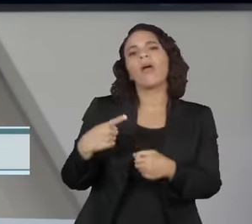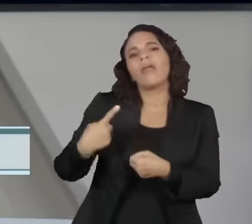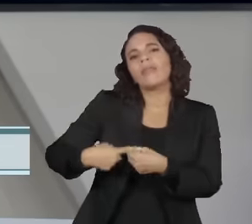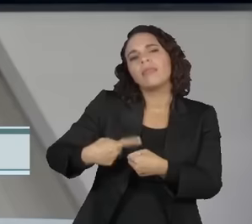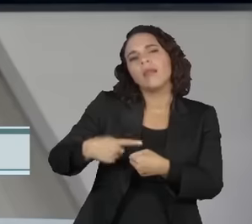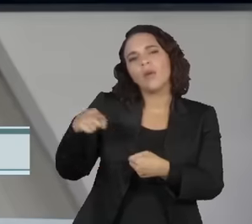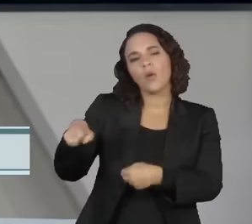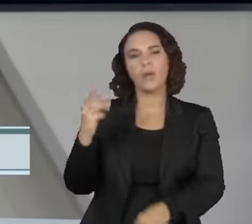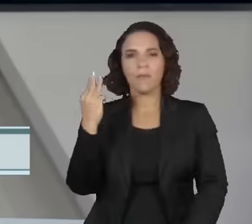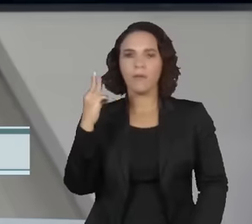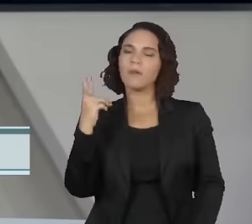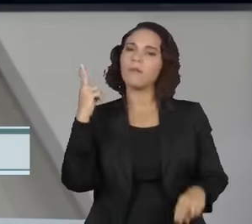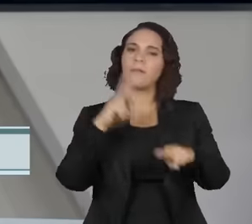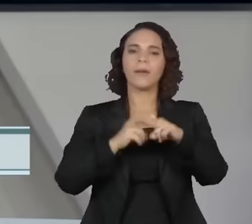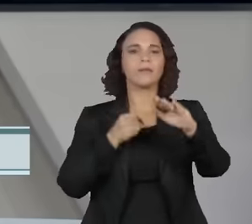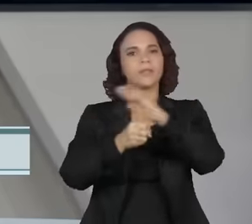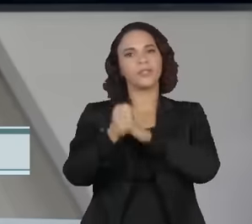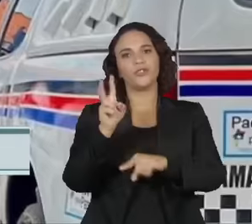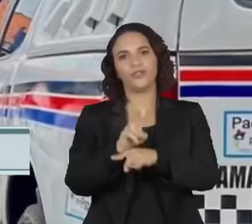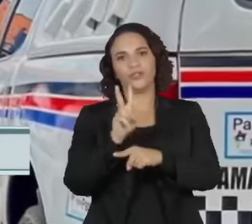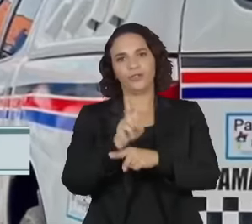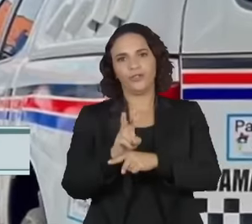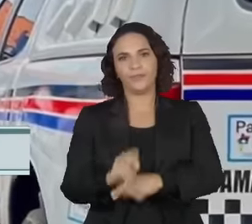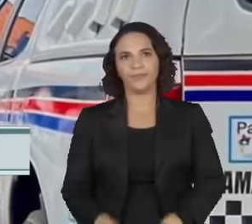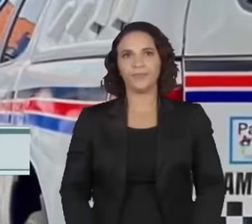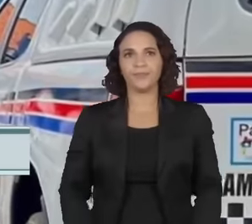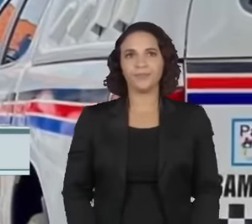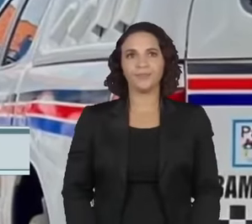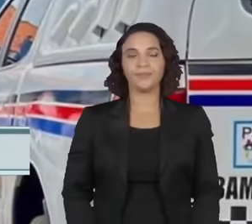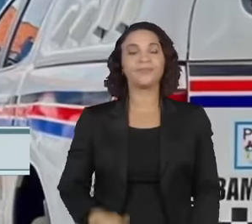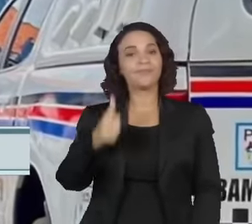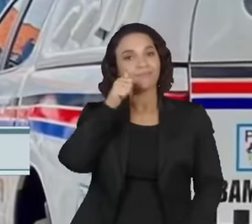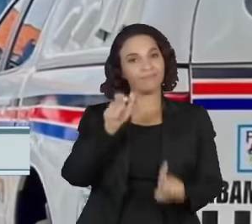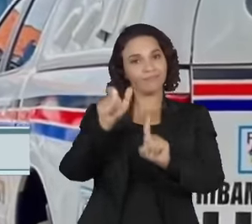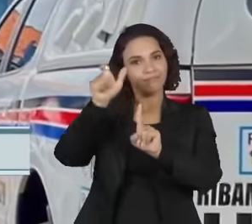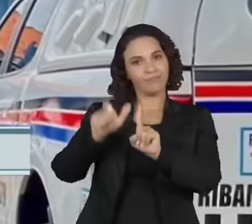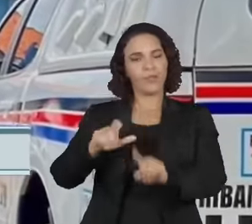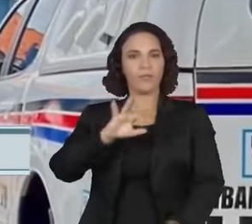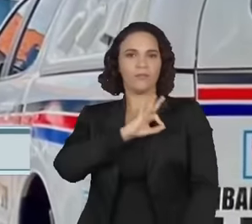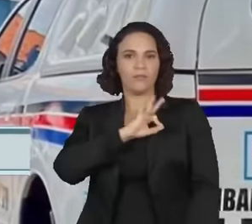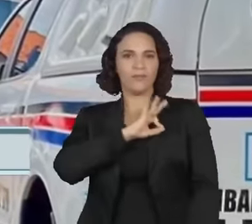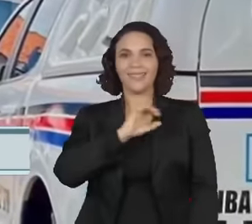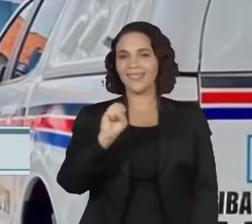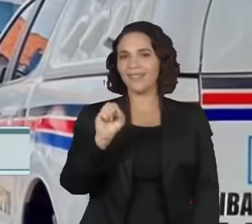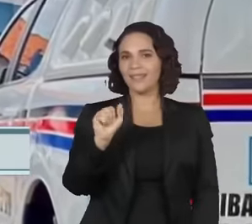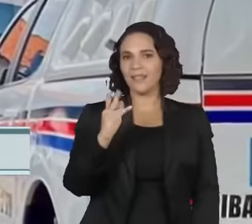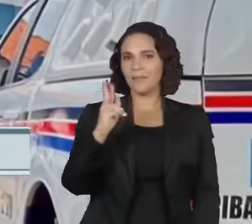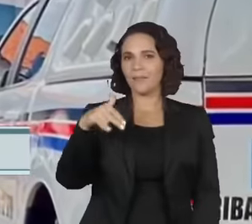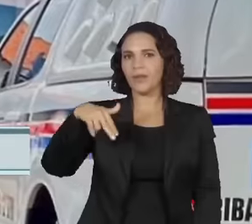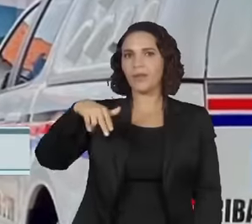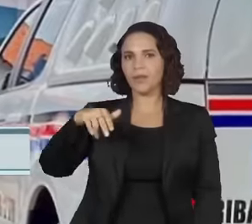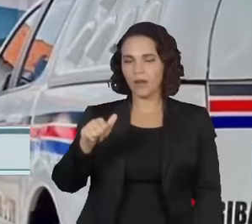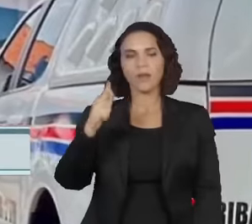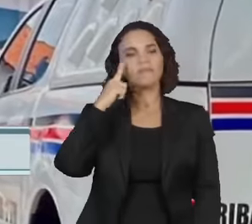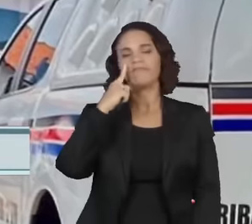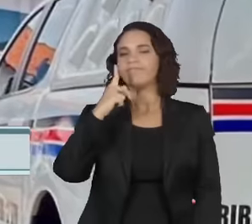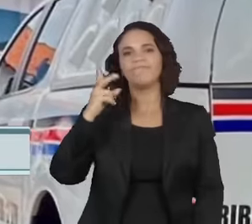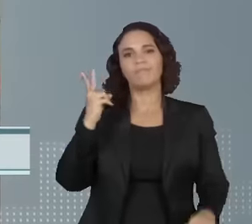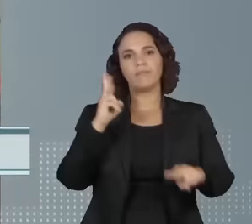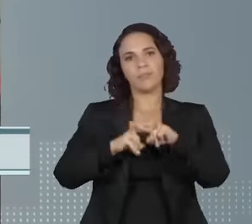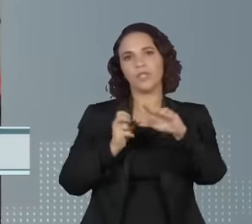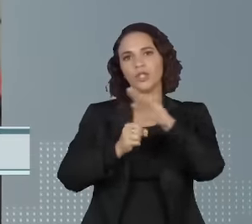presa temporariamente em São luí a Cabo da Polícia Militar Sabrina da Silva foi detida